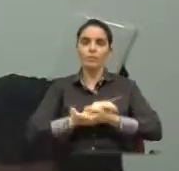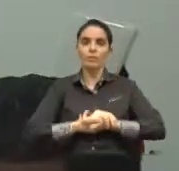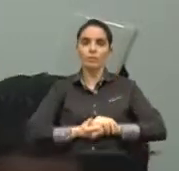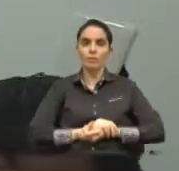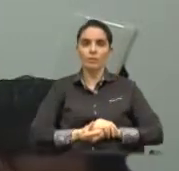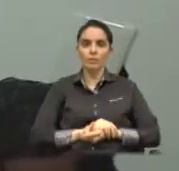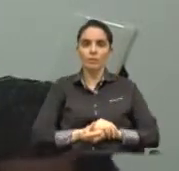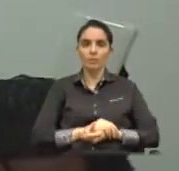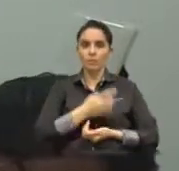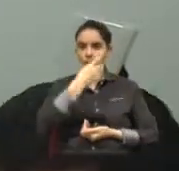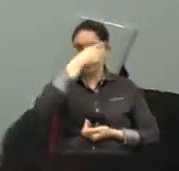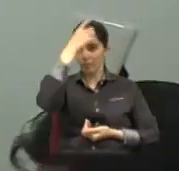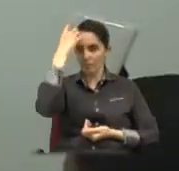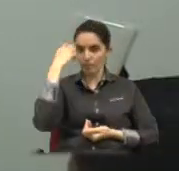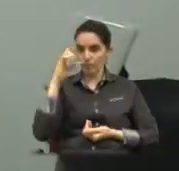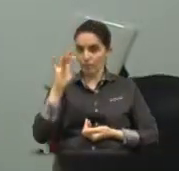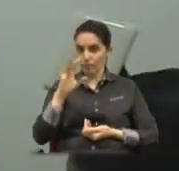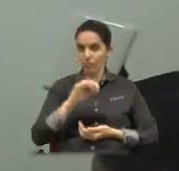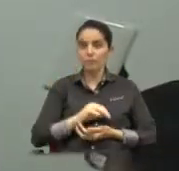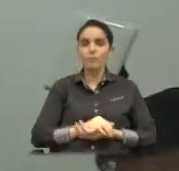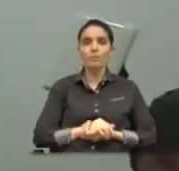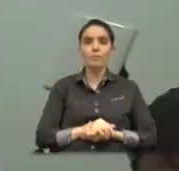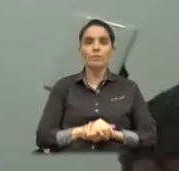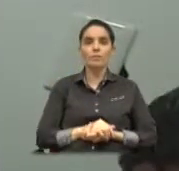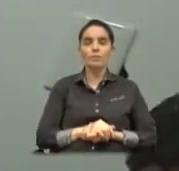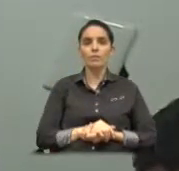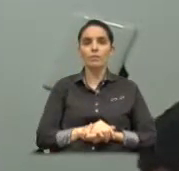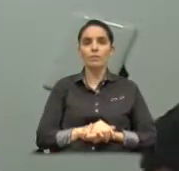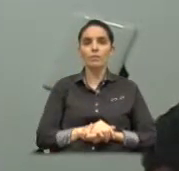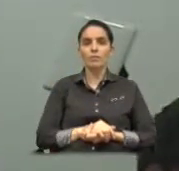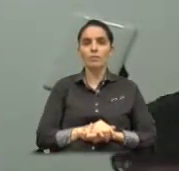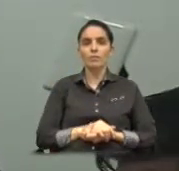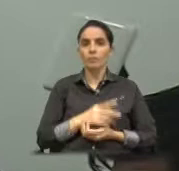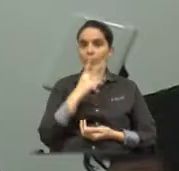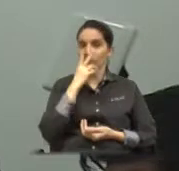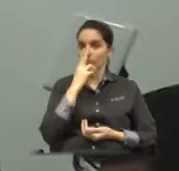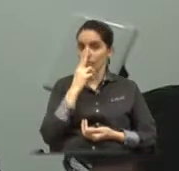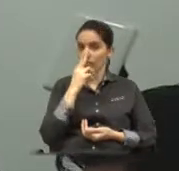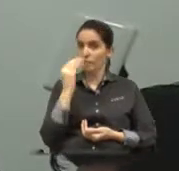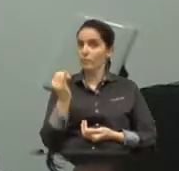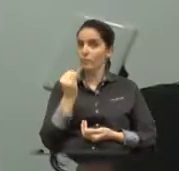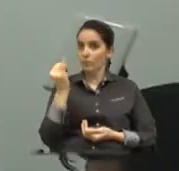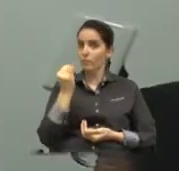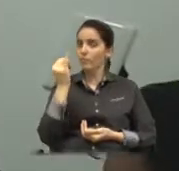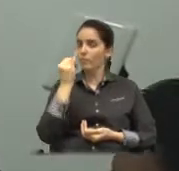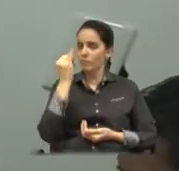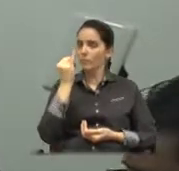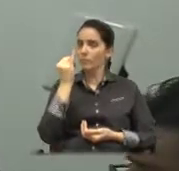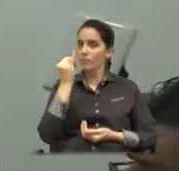Eu coloco essa moção, que acho muito importante,